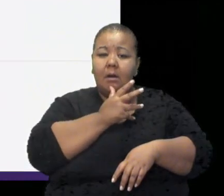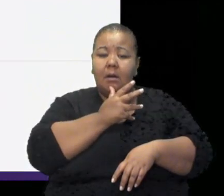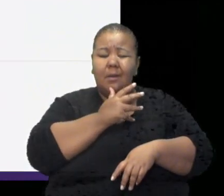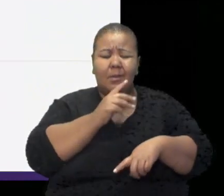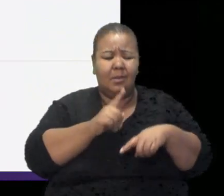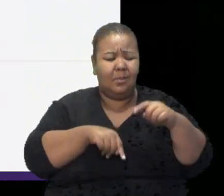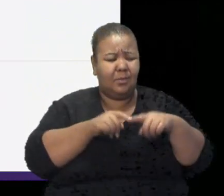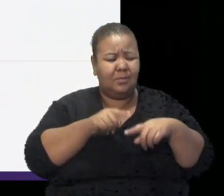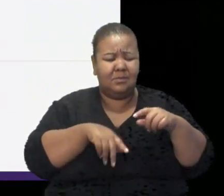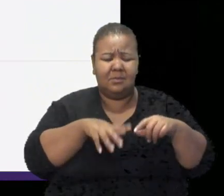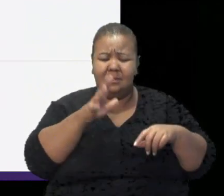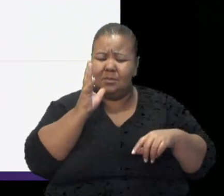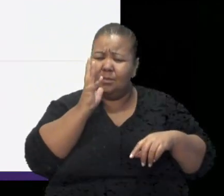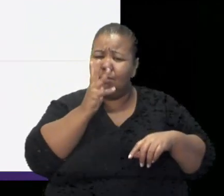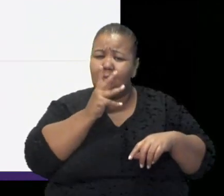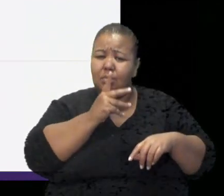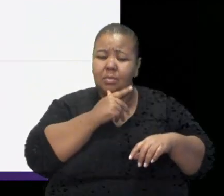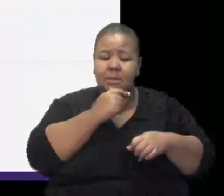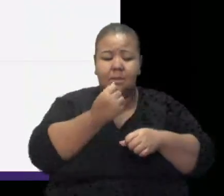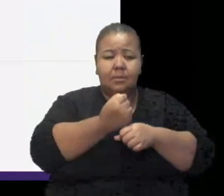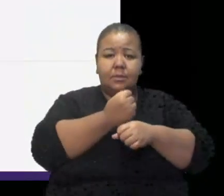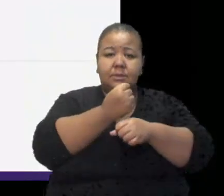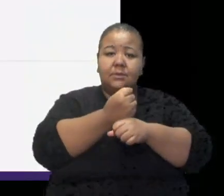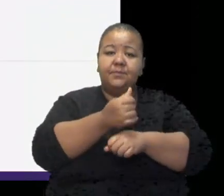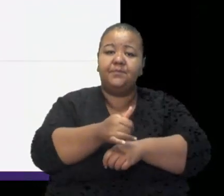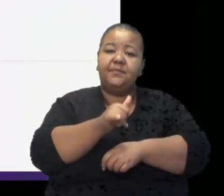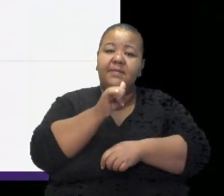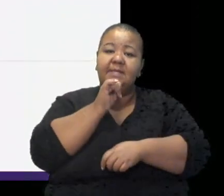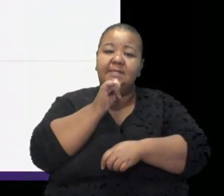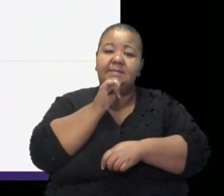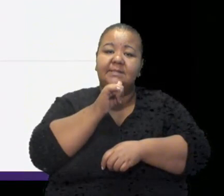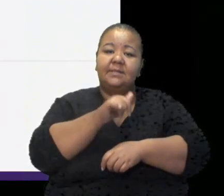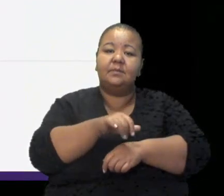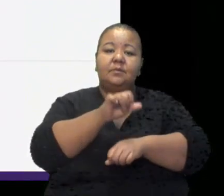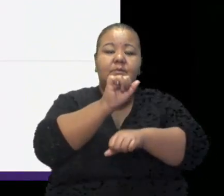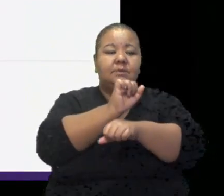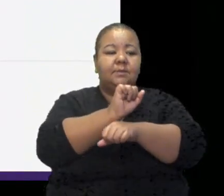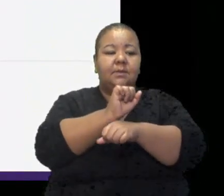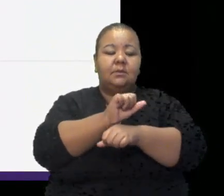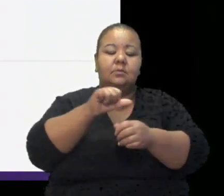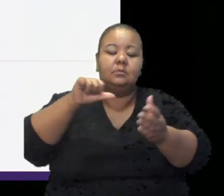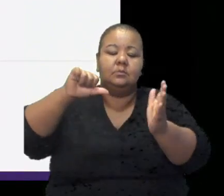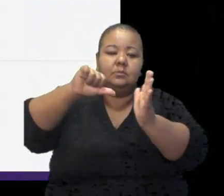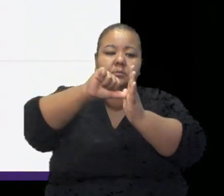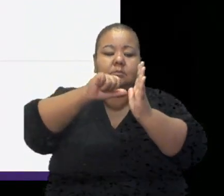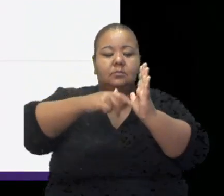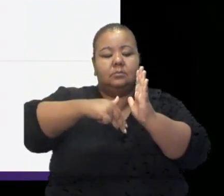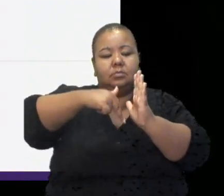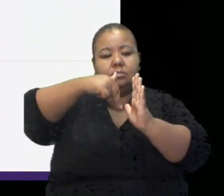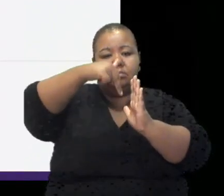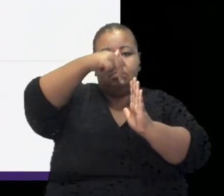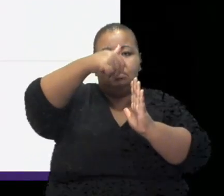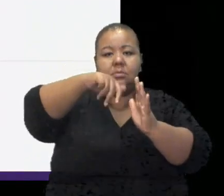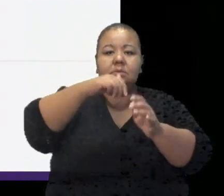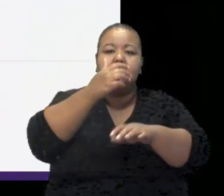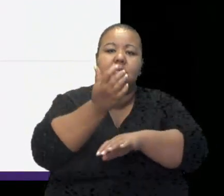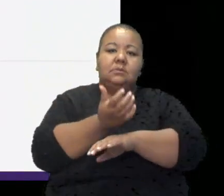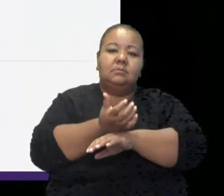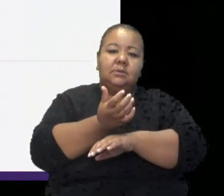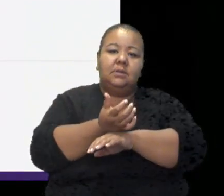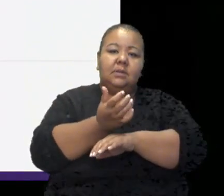no processo de produção. Então, um exemplo, esperando o elevador, material está ao